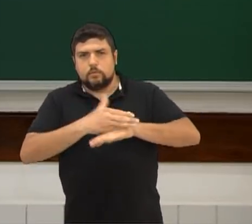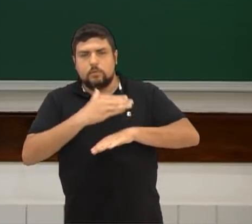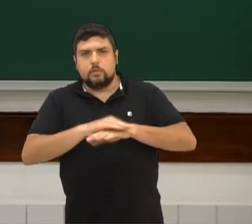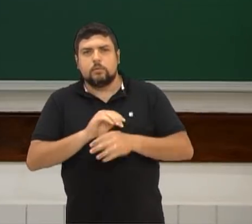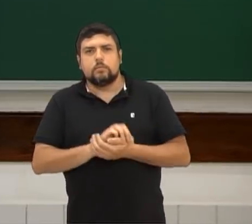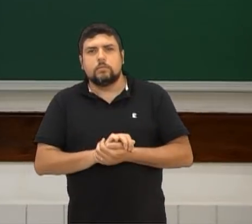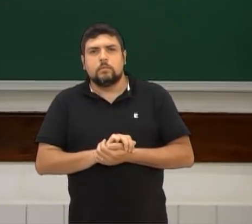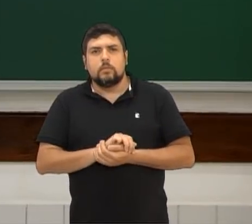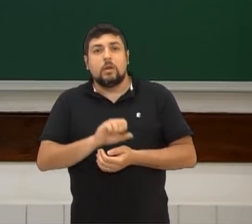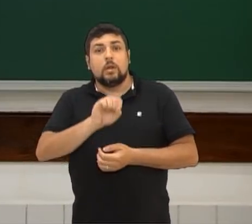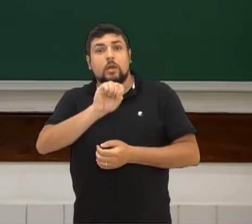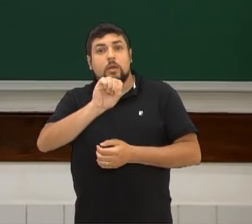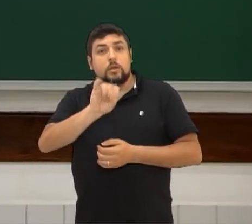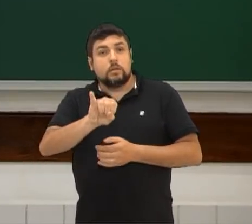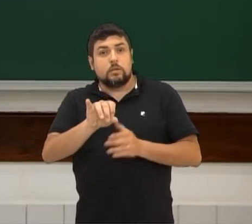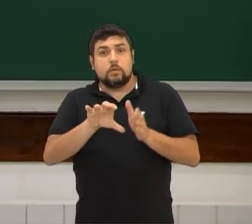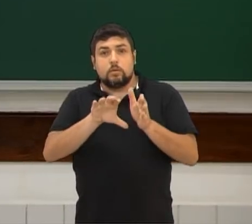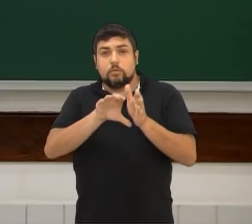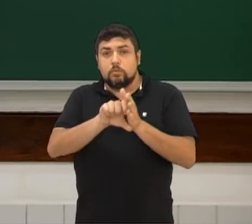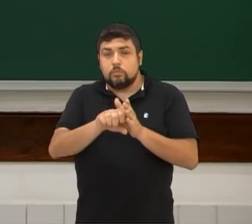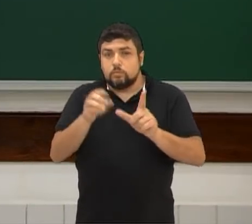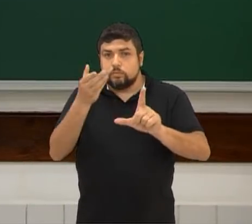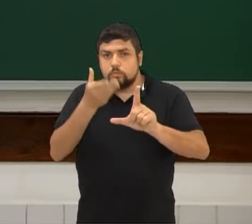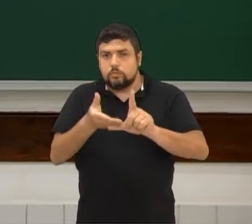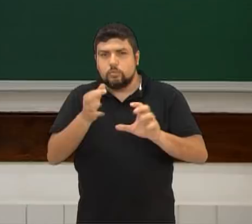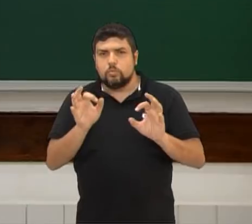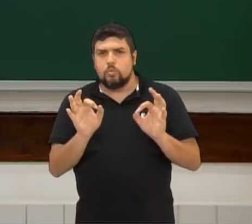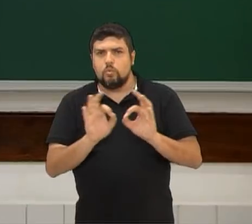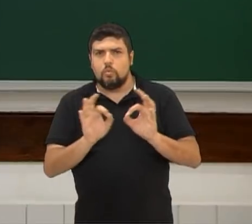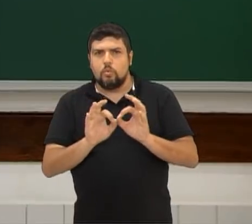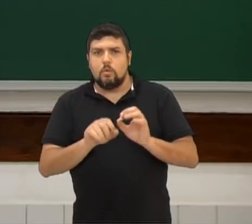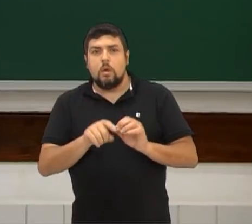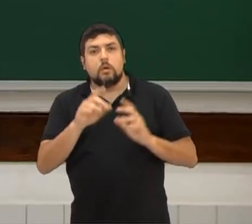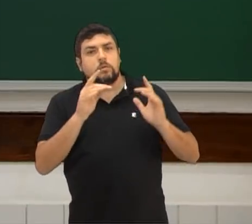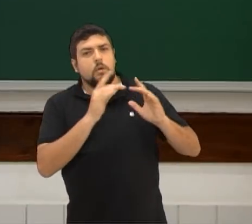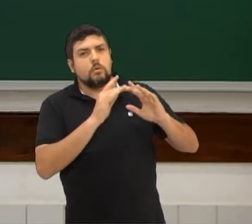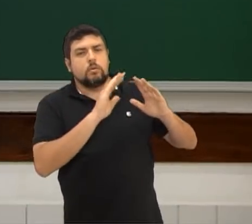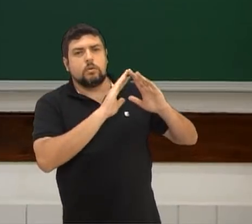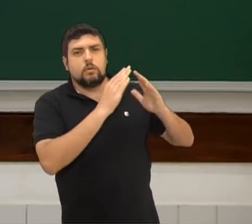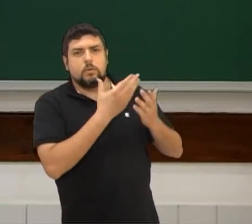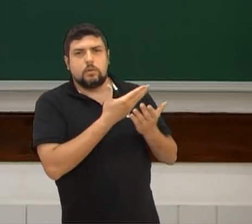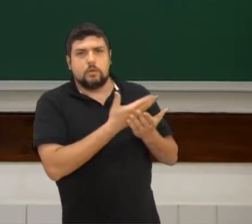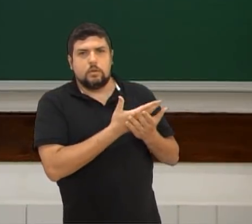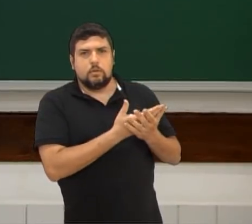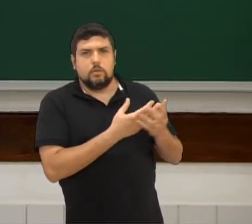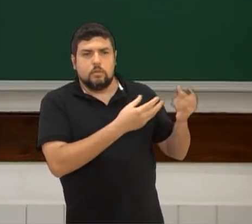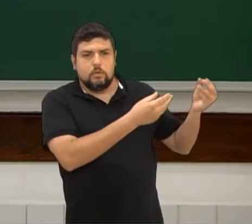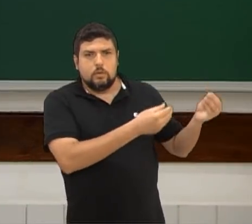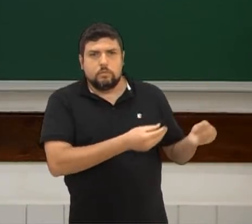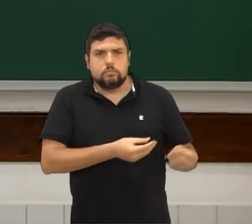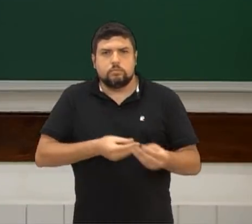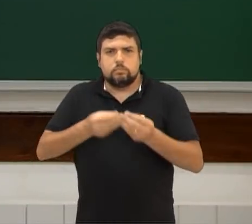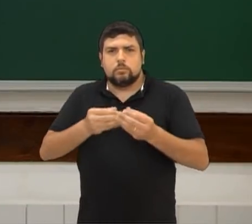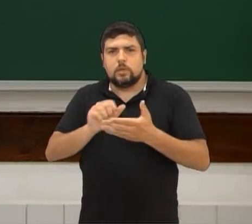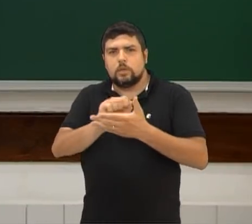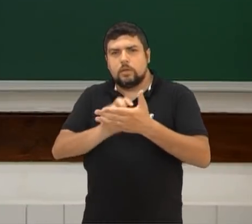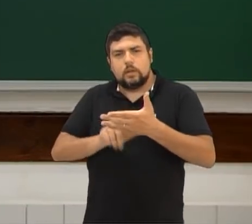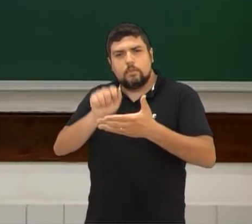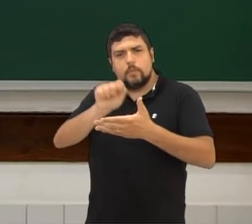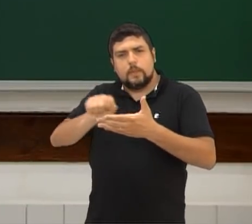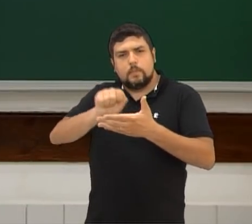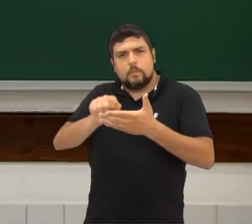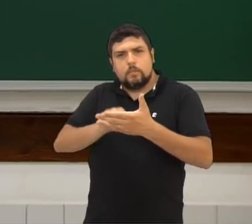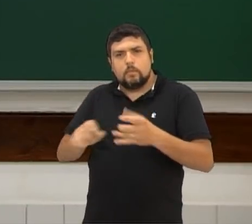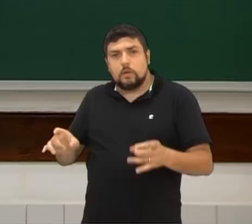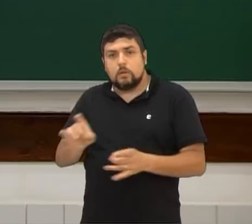para preencher ou realização das atividades, entre em contato com a escola para que possa pegar o material e